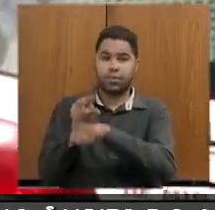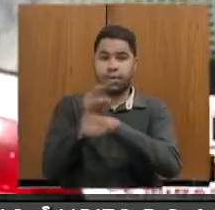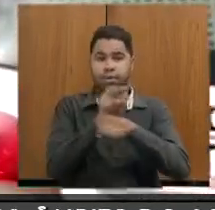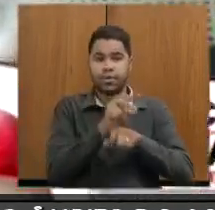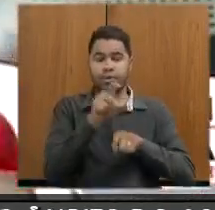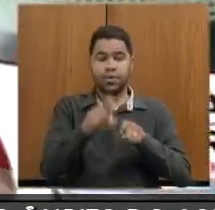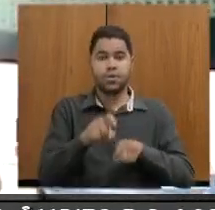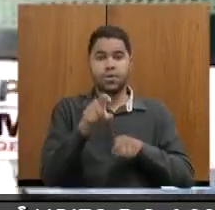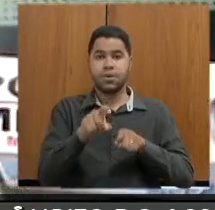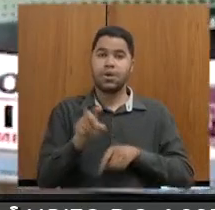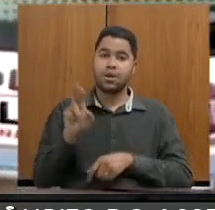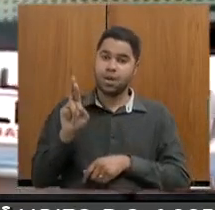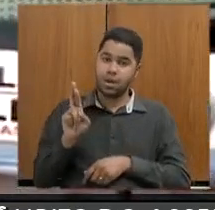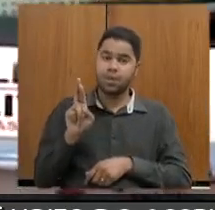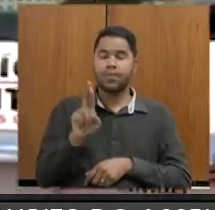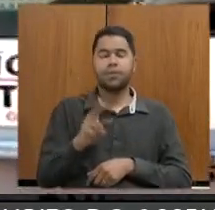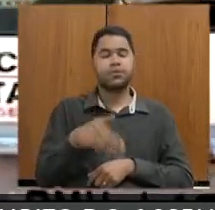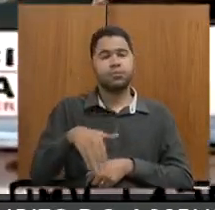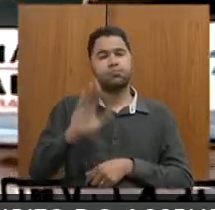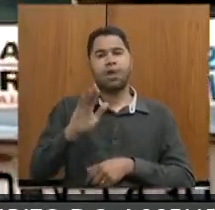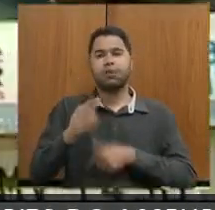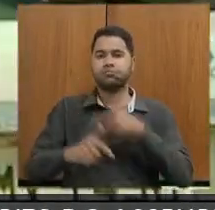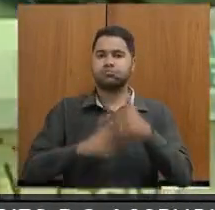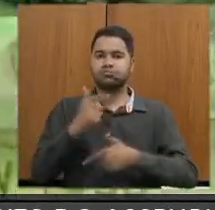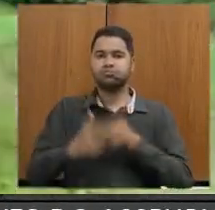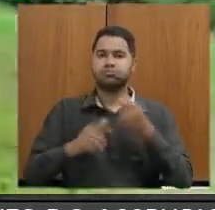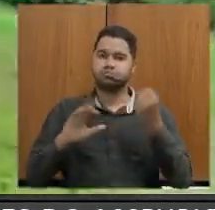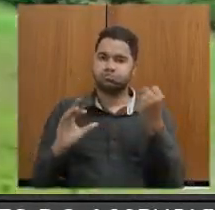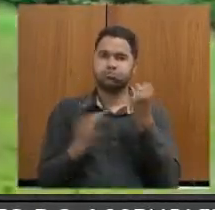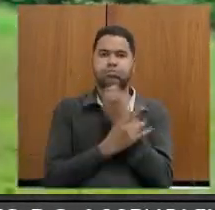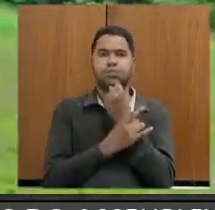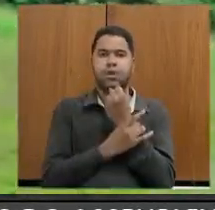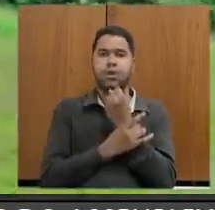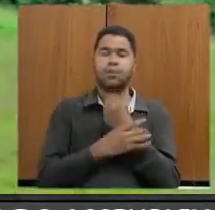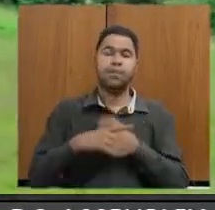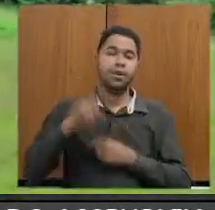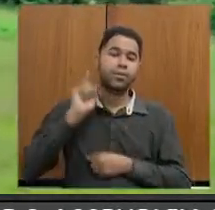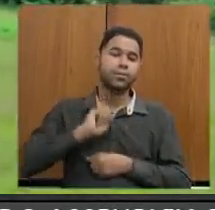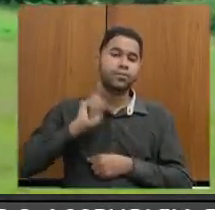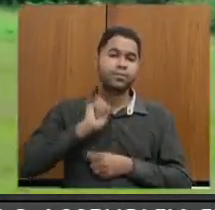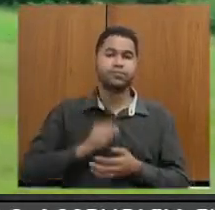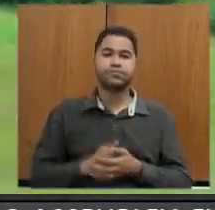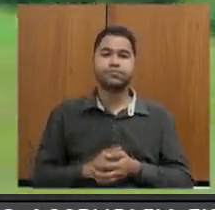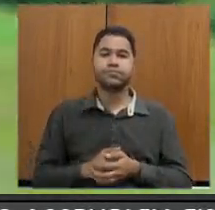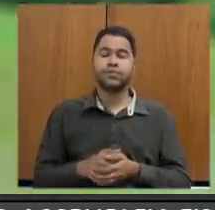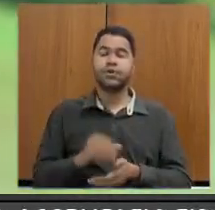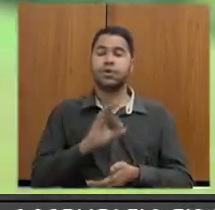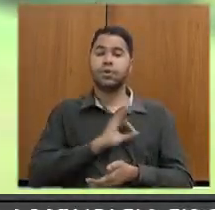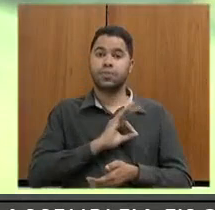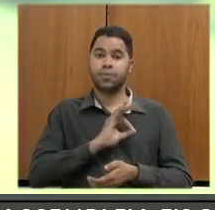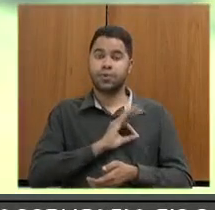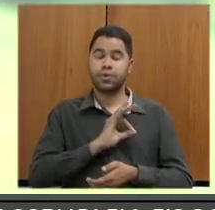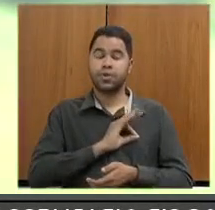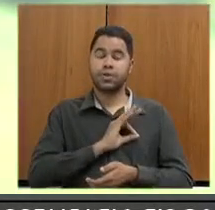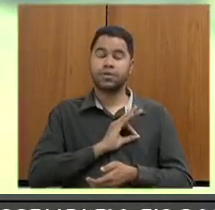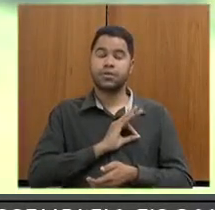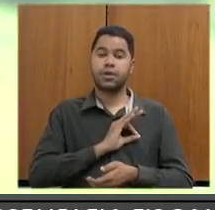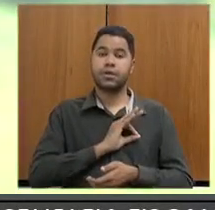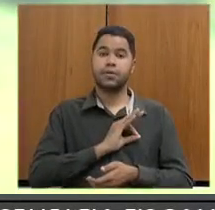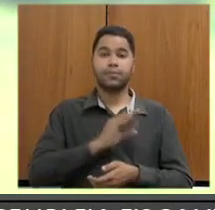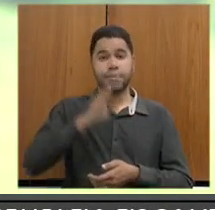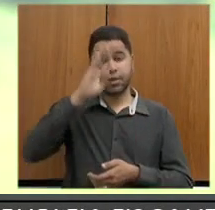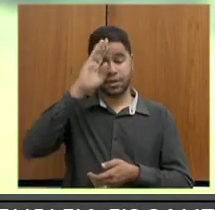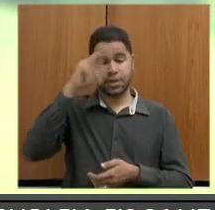representa o mais efetividade no serviço e mais segurança para os mineiros Polícia Militar de Minas Gerais